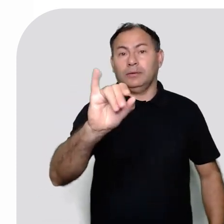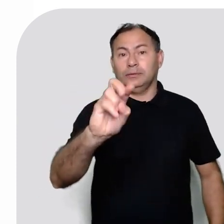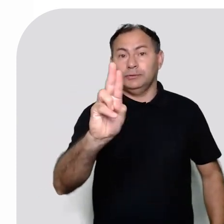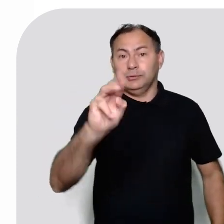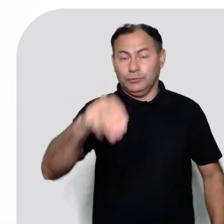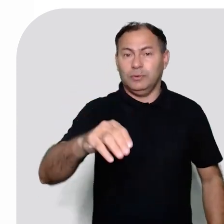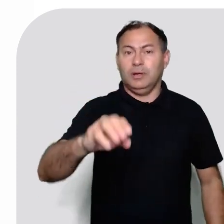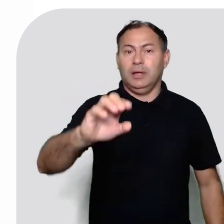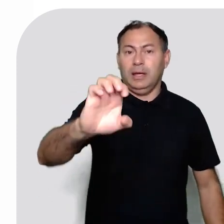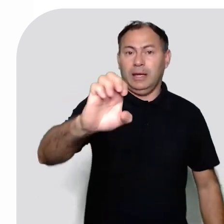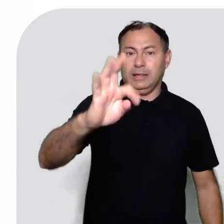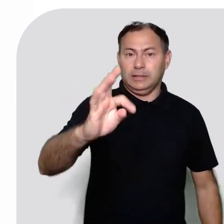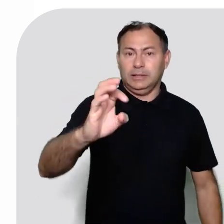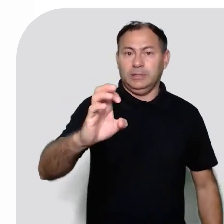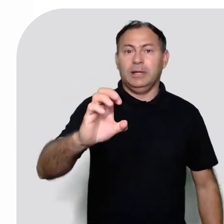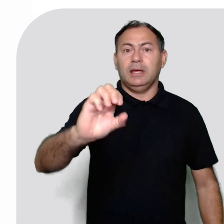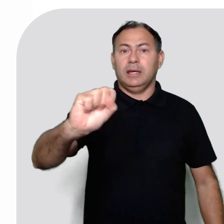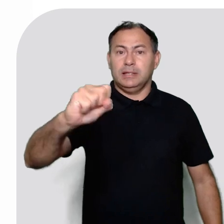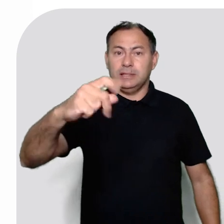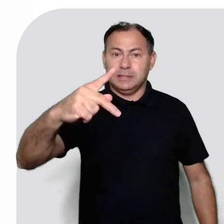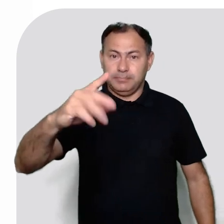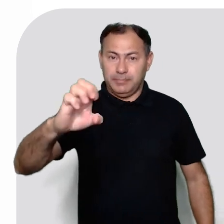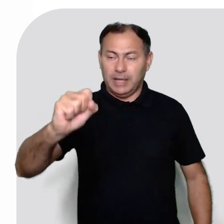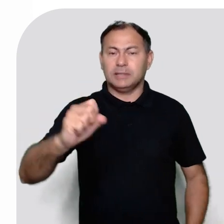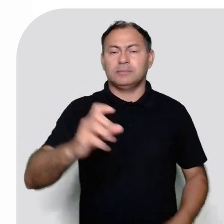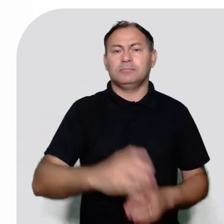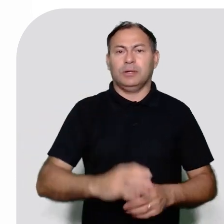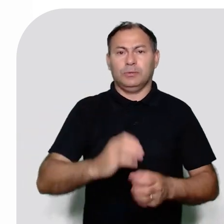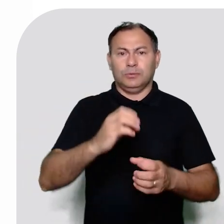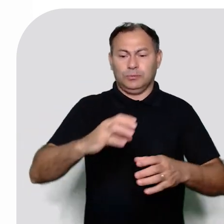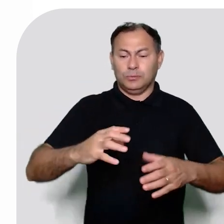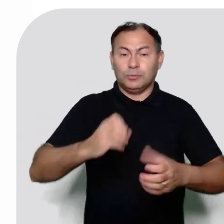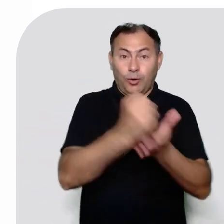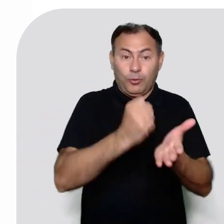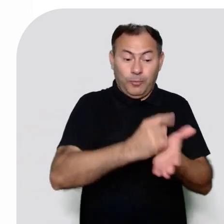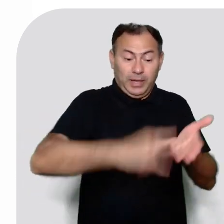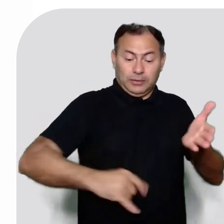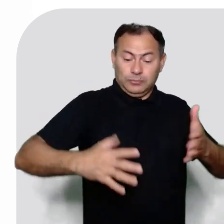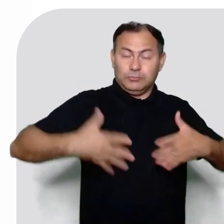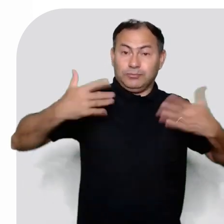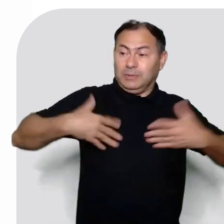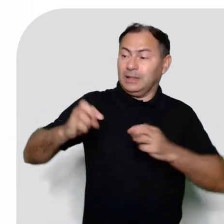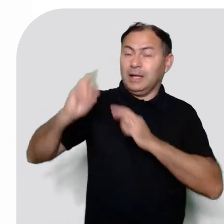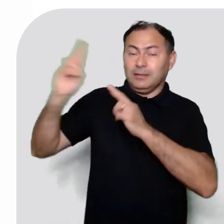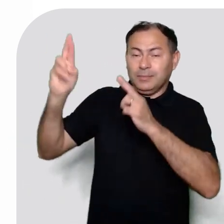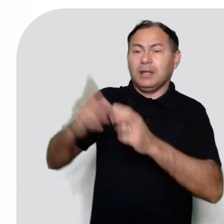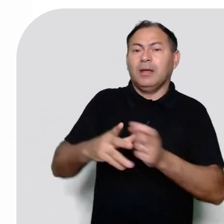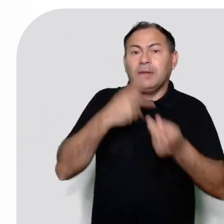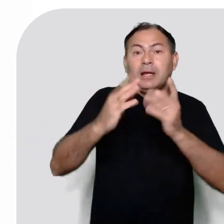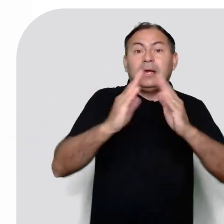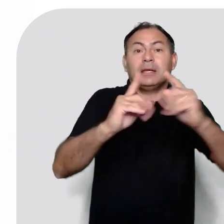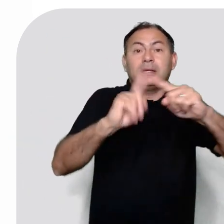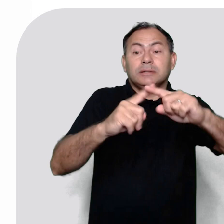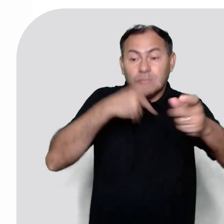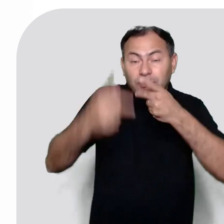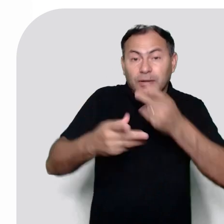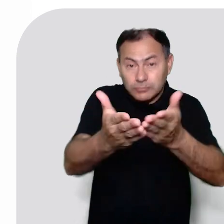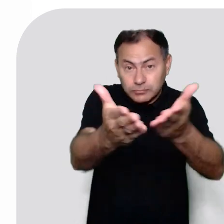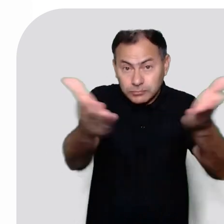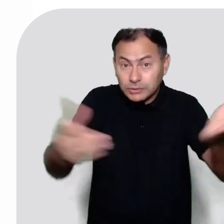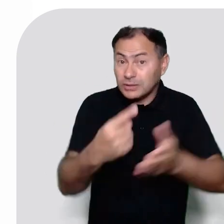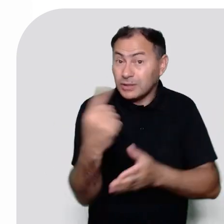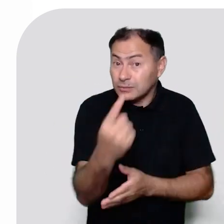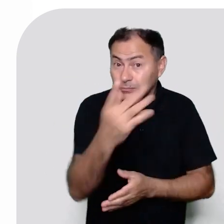é a resposta da Igreja. É a Igreja dizendo a este homem: você não